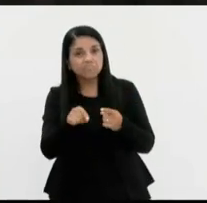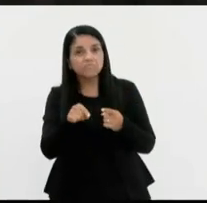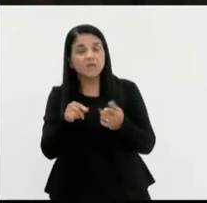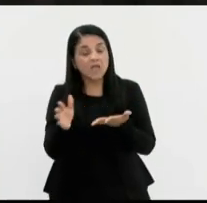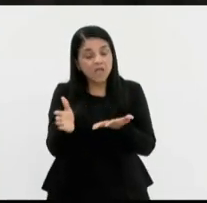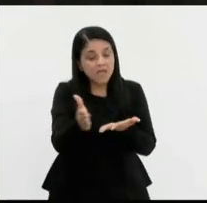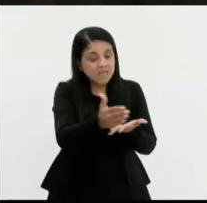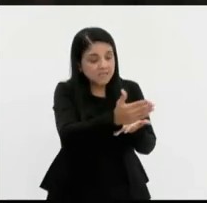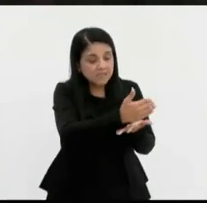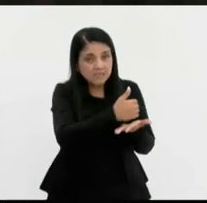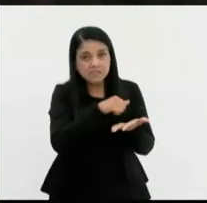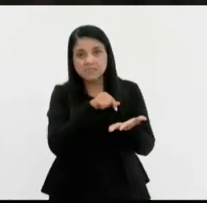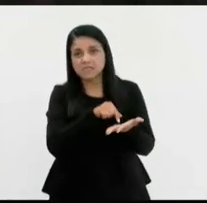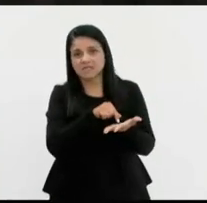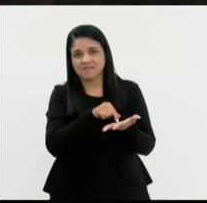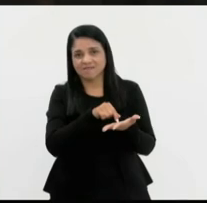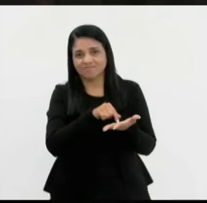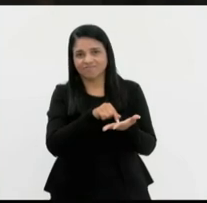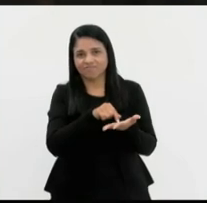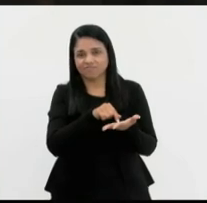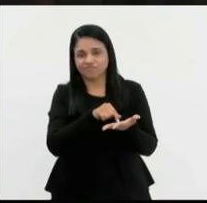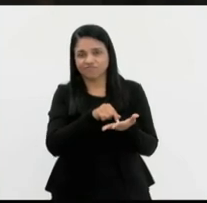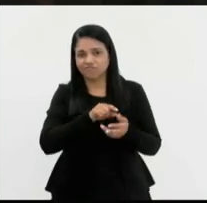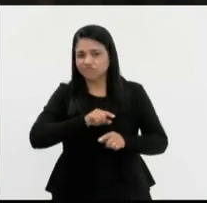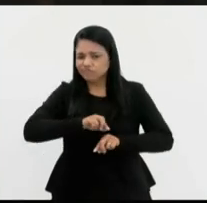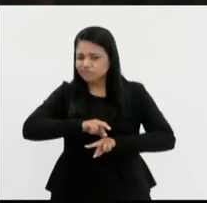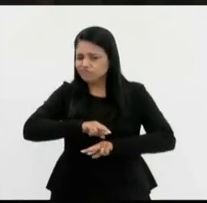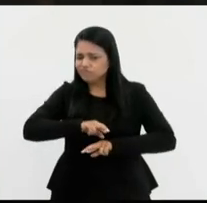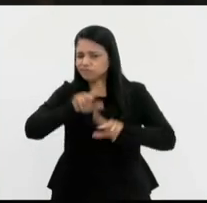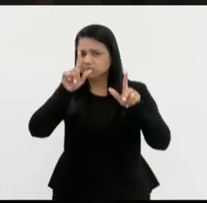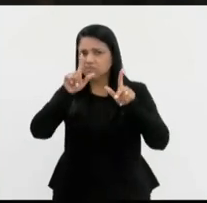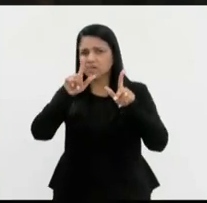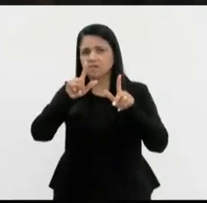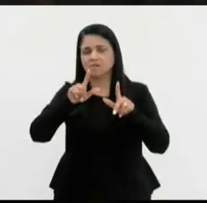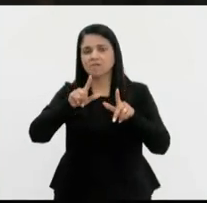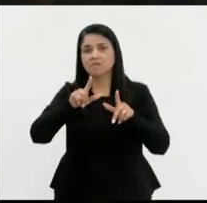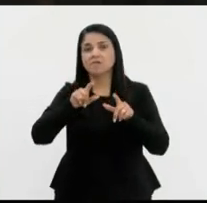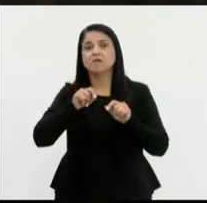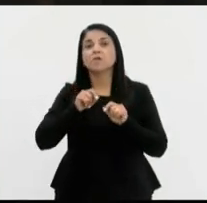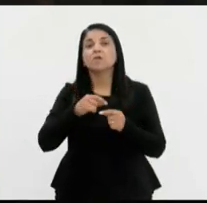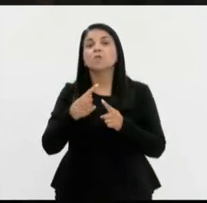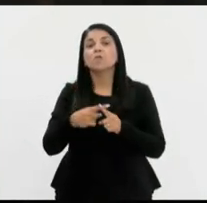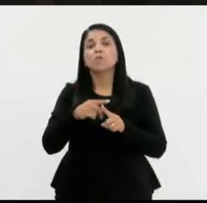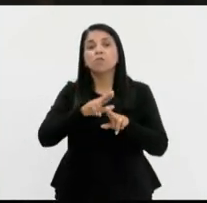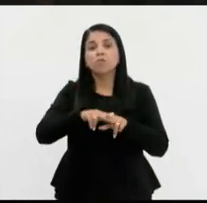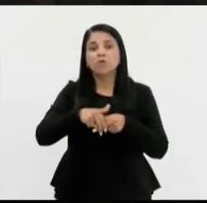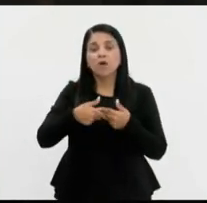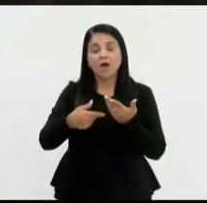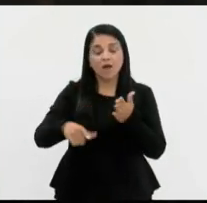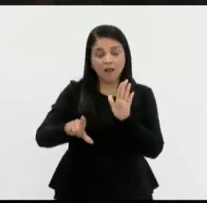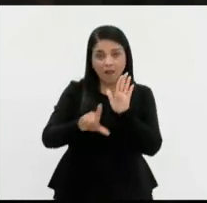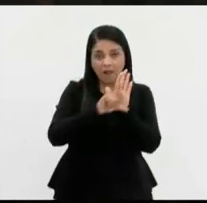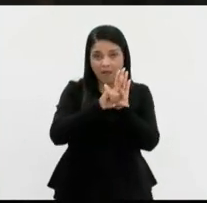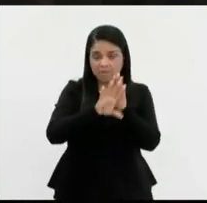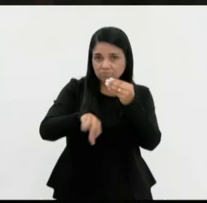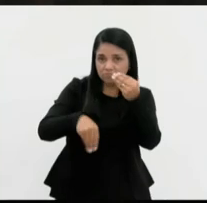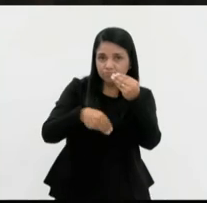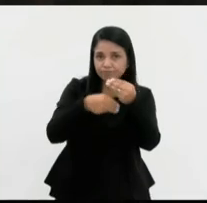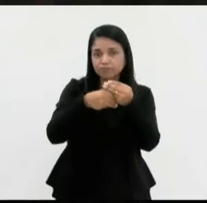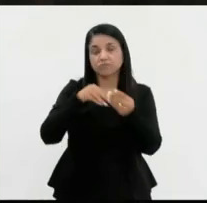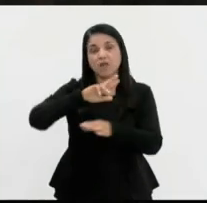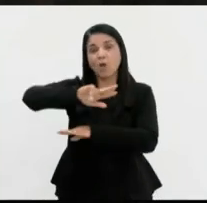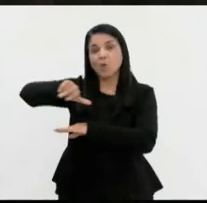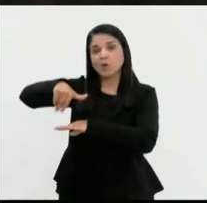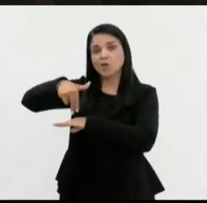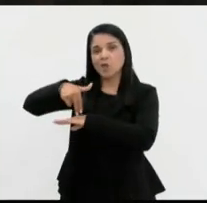dele estão totalmente explodidas exatamente por causa daquela lei complementar da União do governo